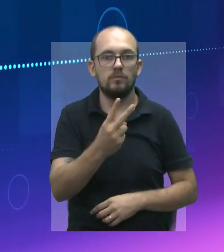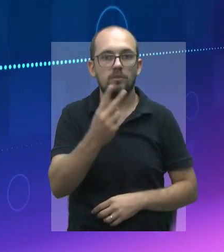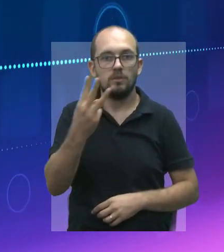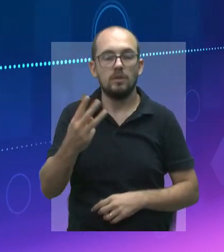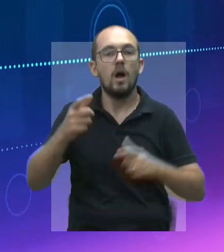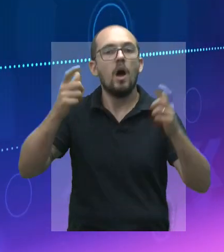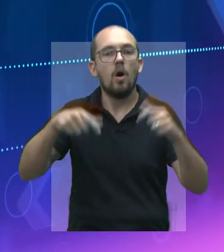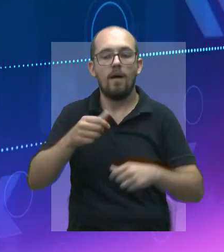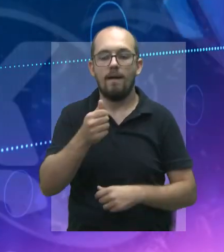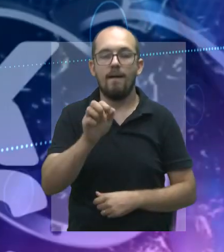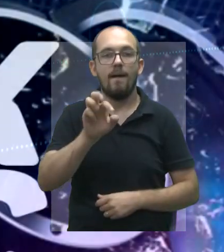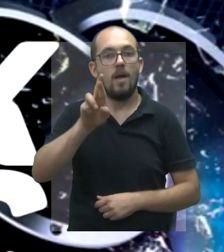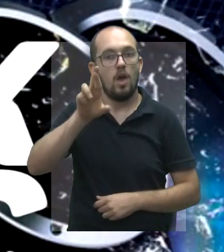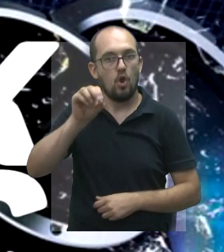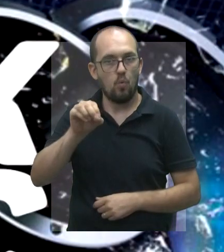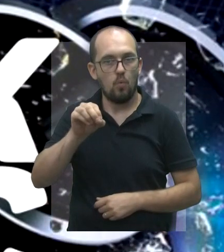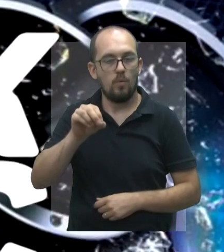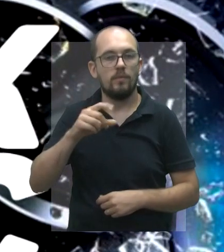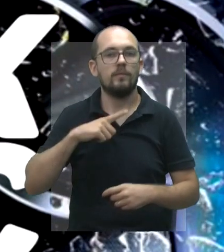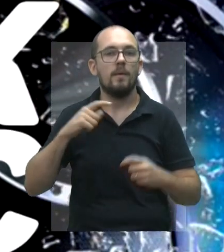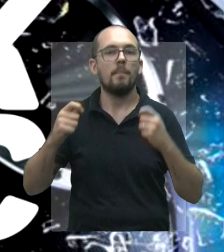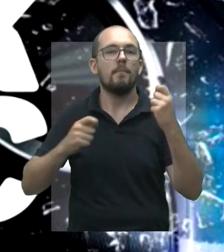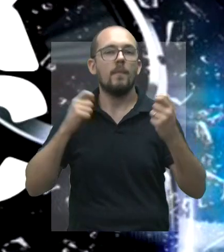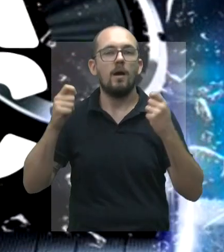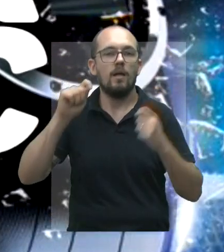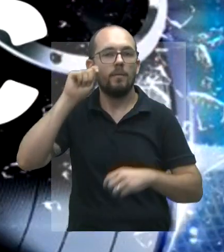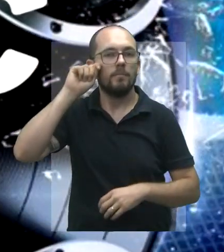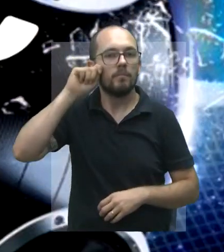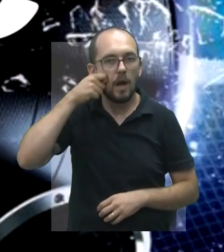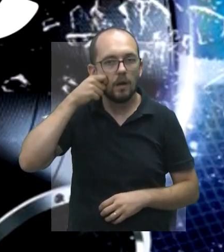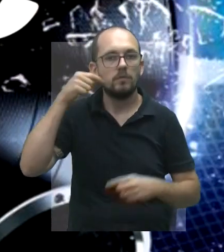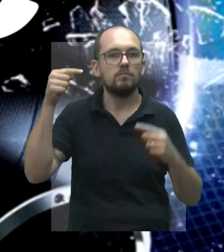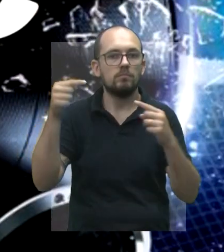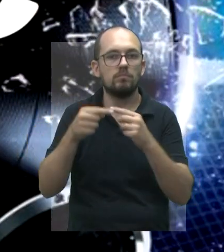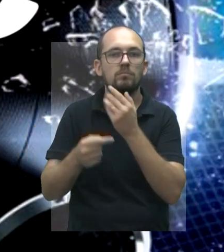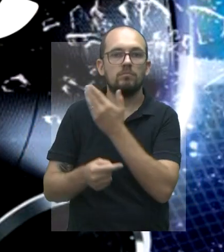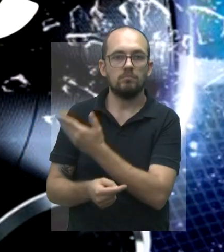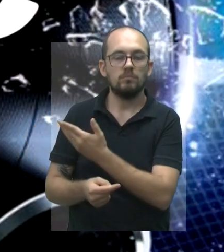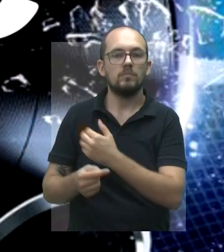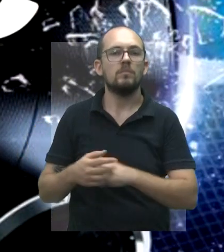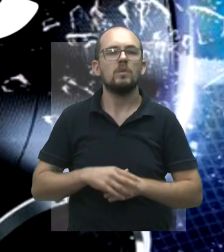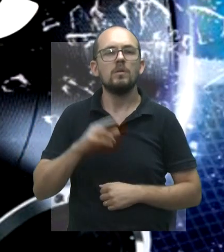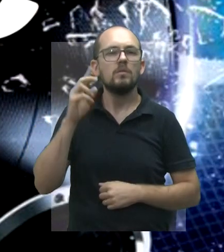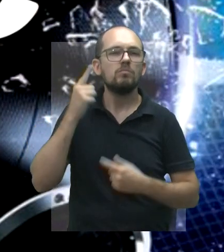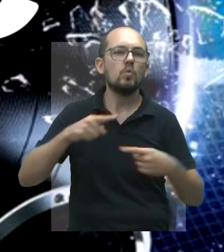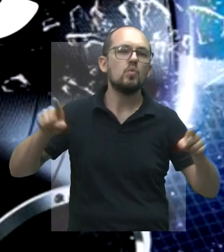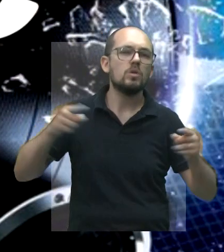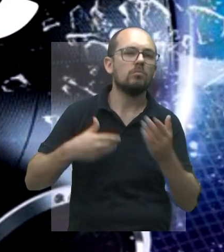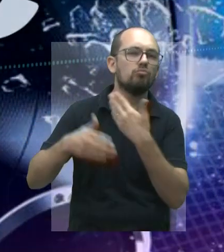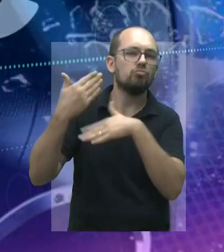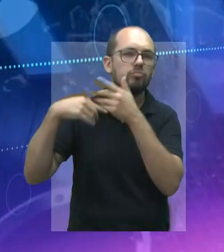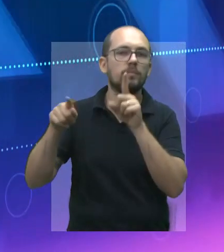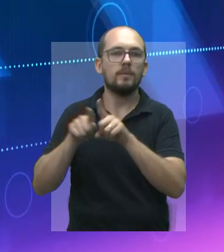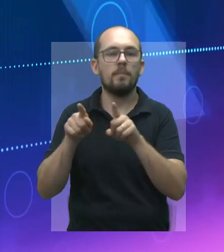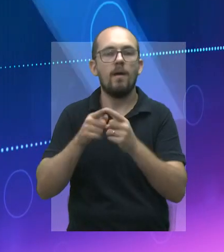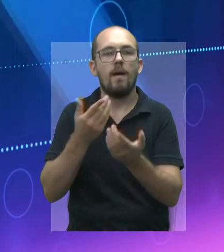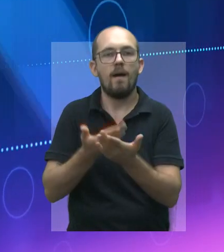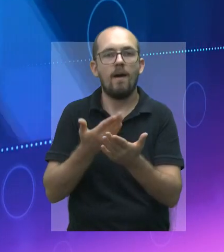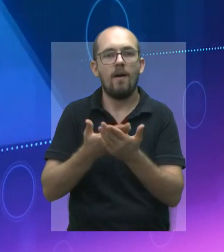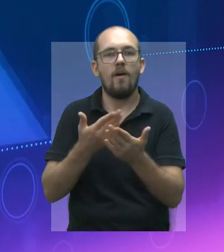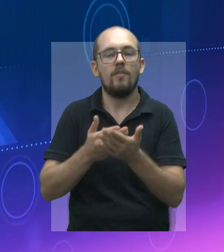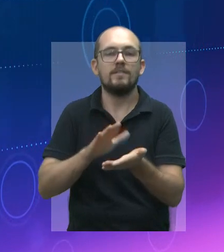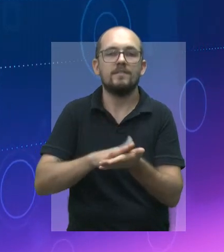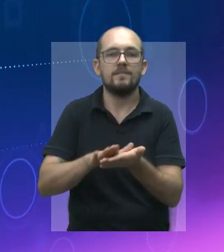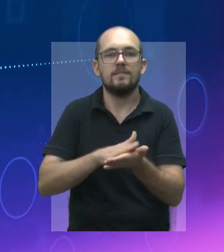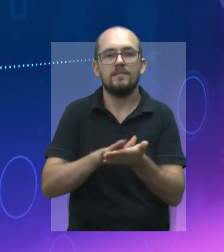lá no Aeroclube, com o Baile Black. Vai rolar o melhor do flashback e aulão de samba rock. O ingresso